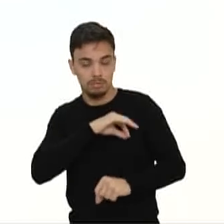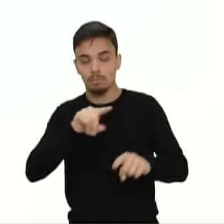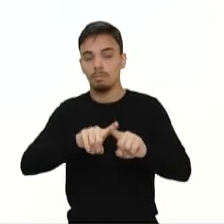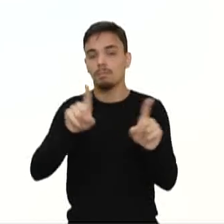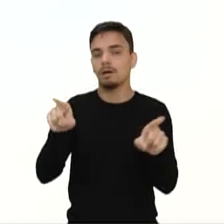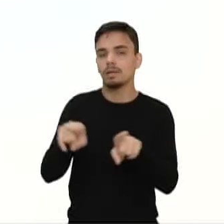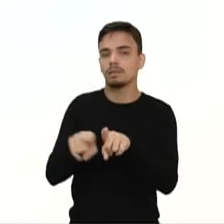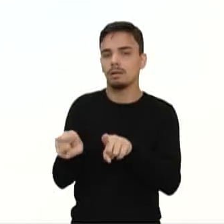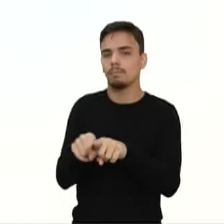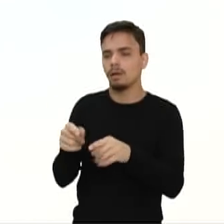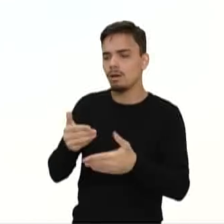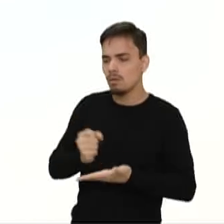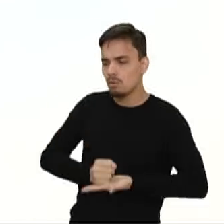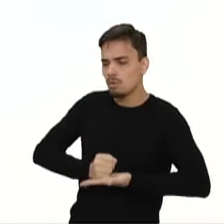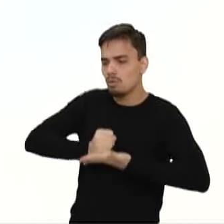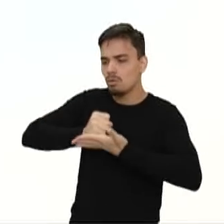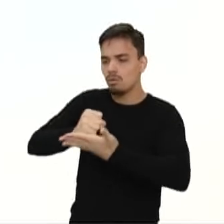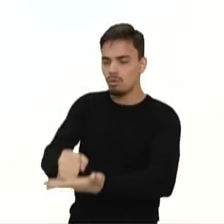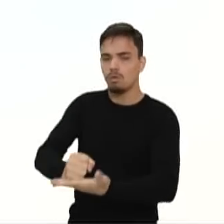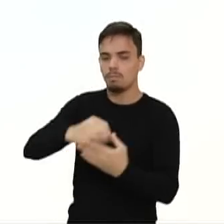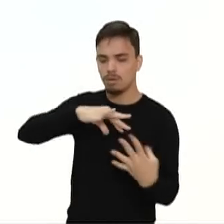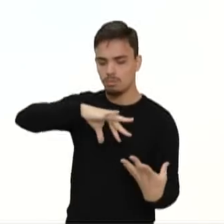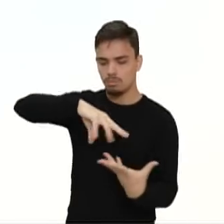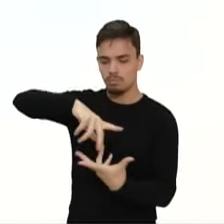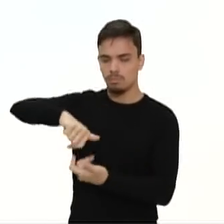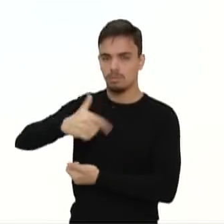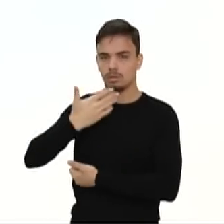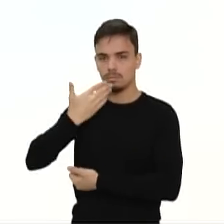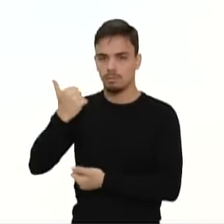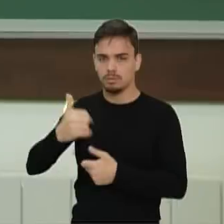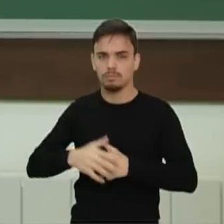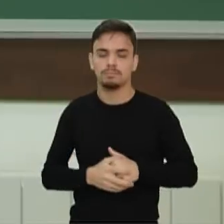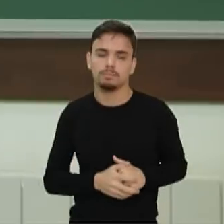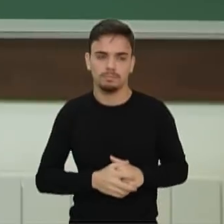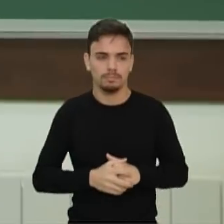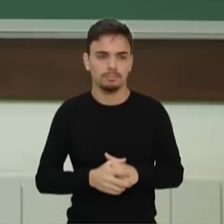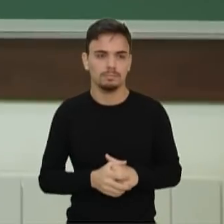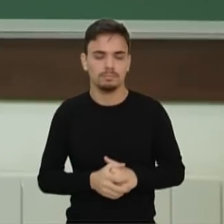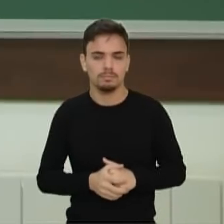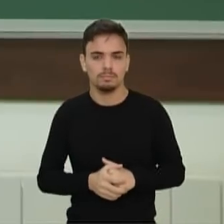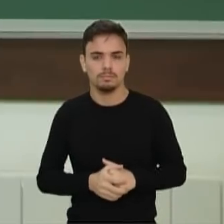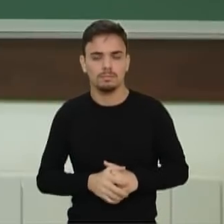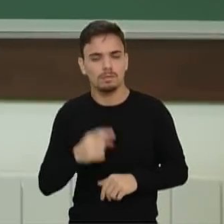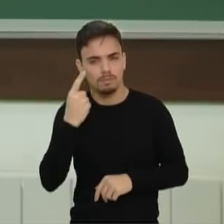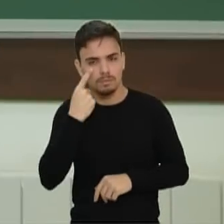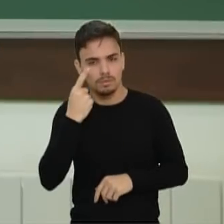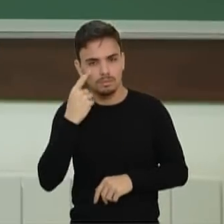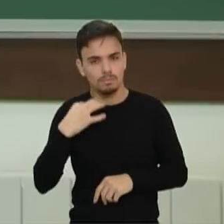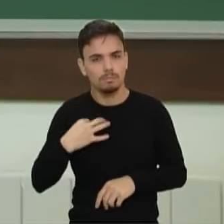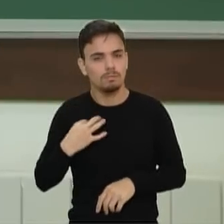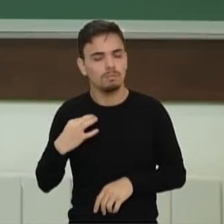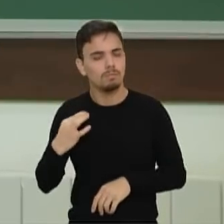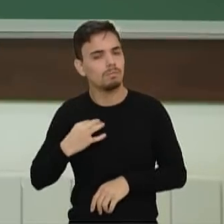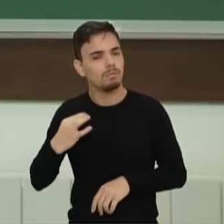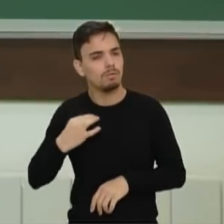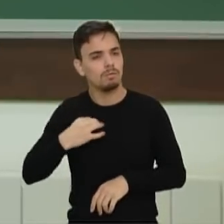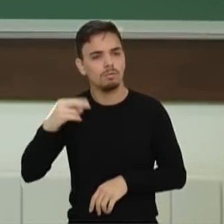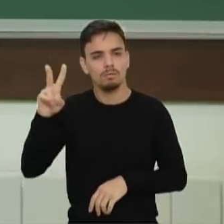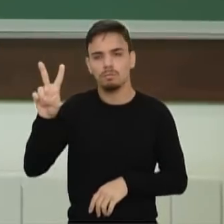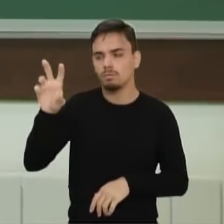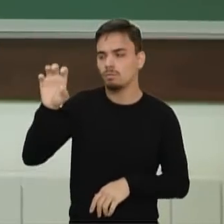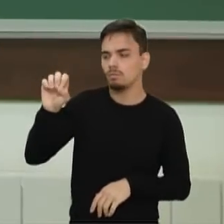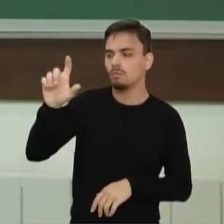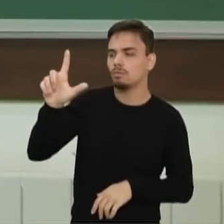também contribuir para um mundo melhor. Então veja, gente, voluntariado, né? O que essa